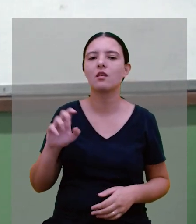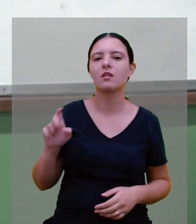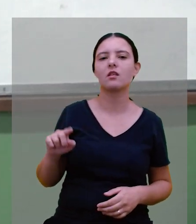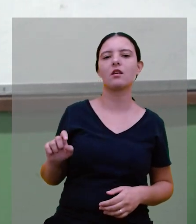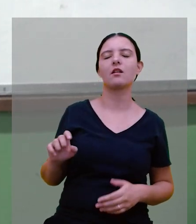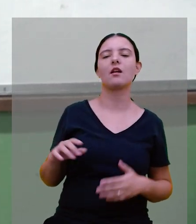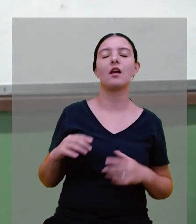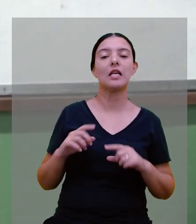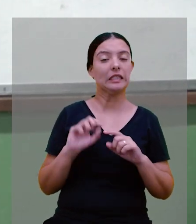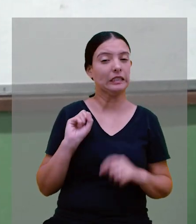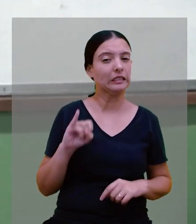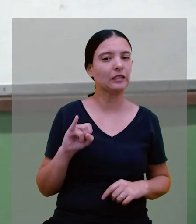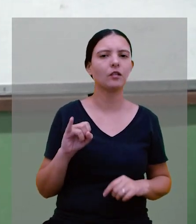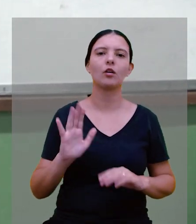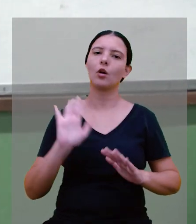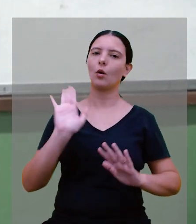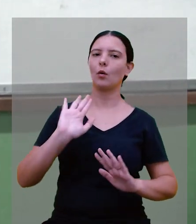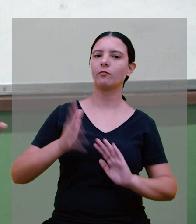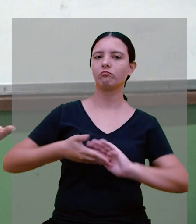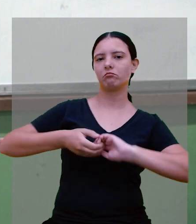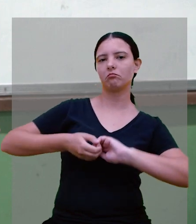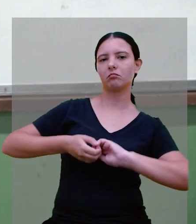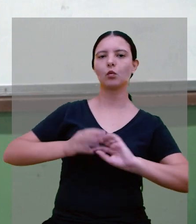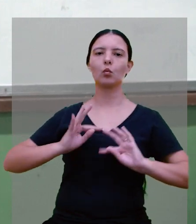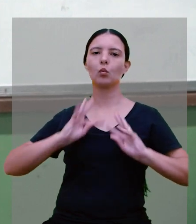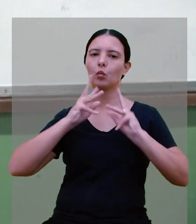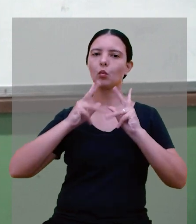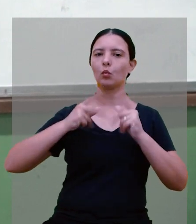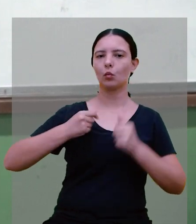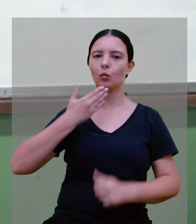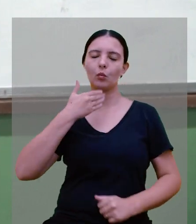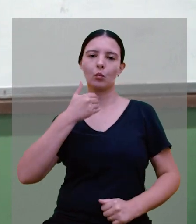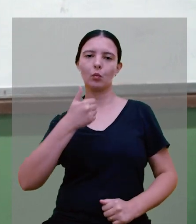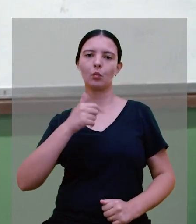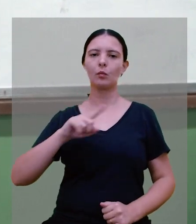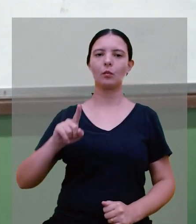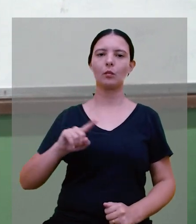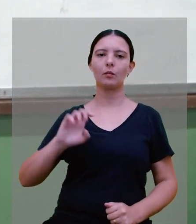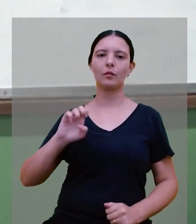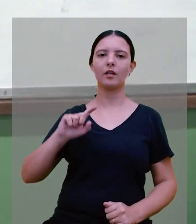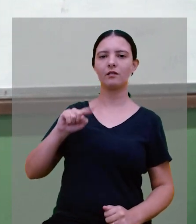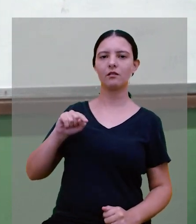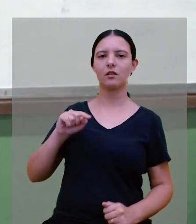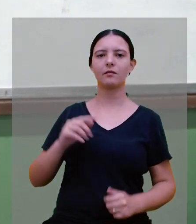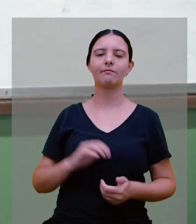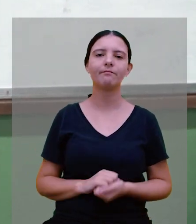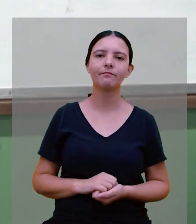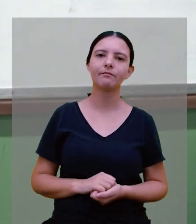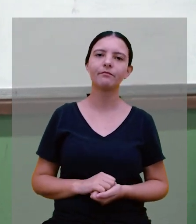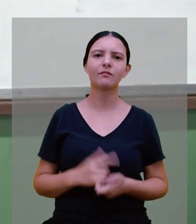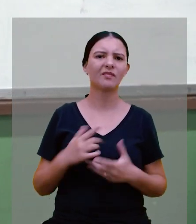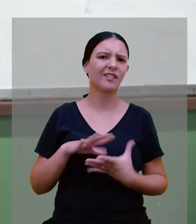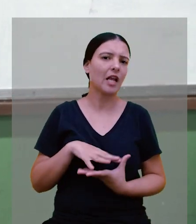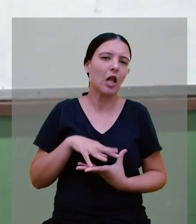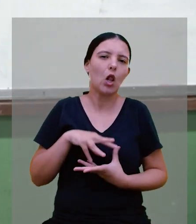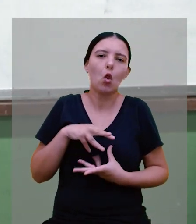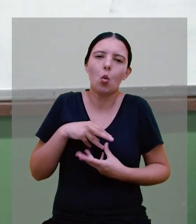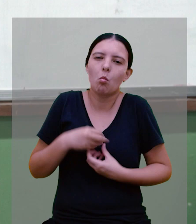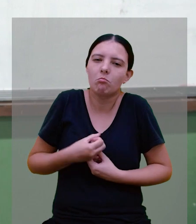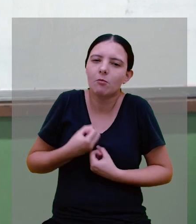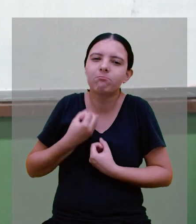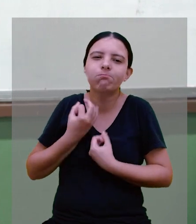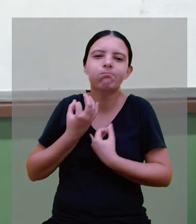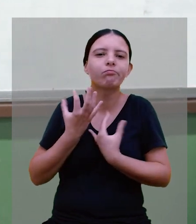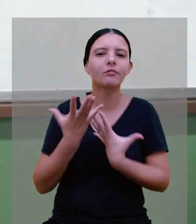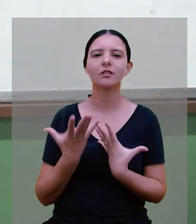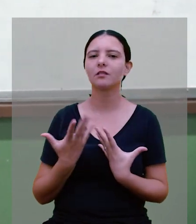ela disser, como vai, senhor Zé? Não quer dizer nada, vocês concordam? Porque tem que vir da alma. Tem que vir da